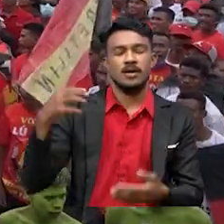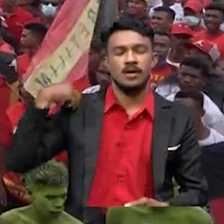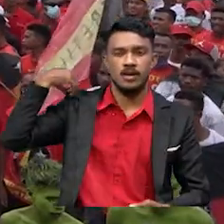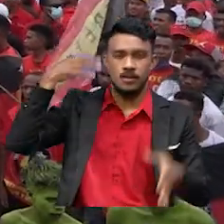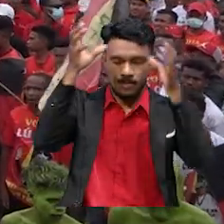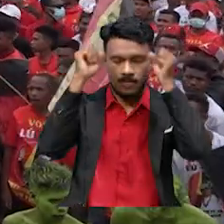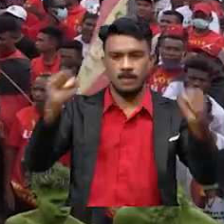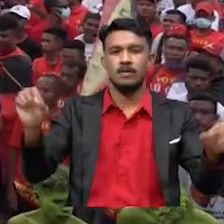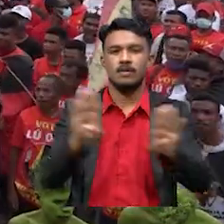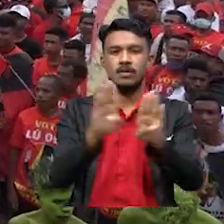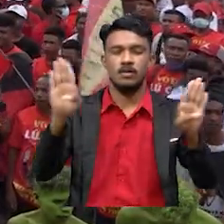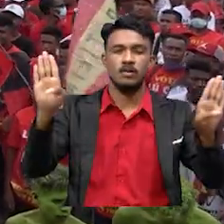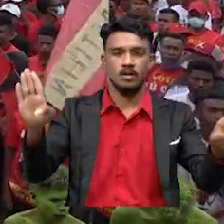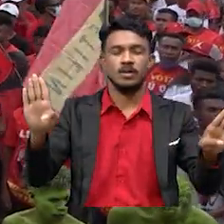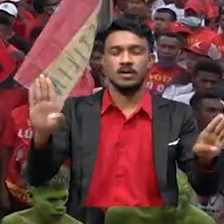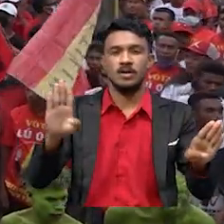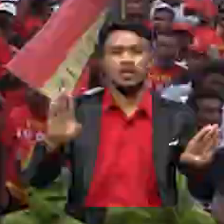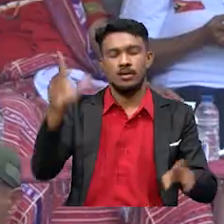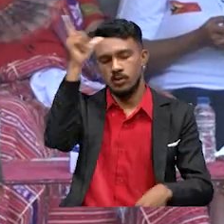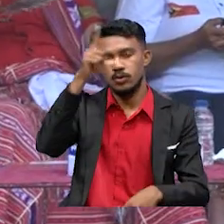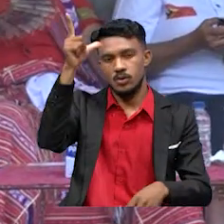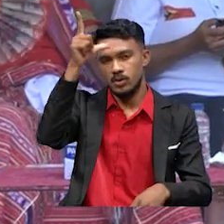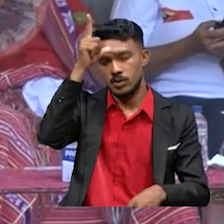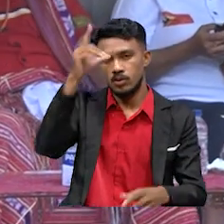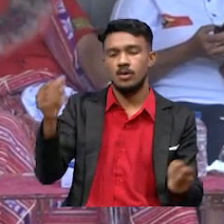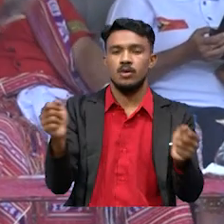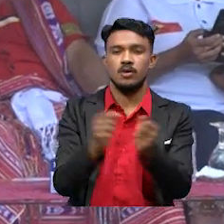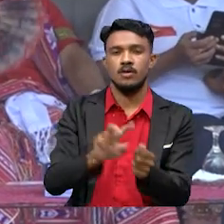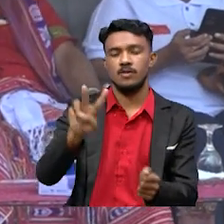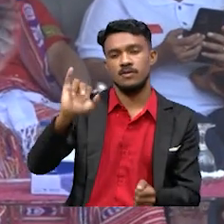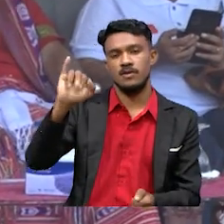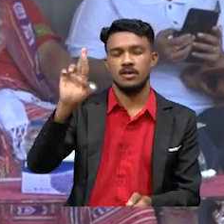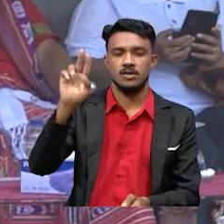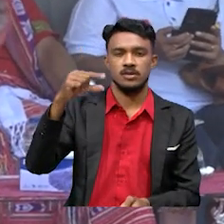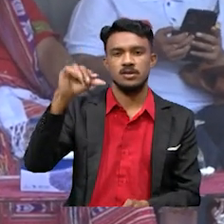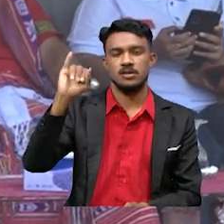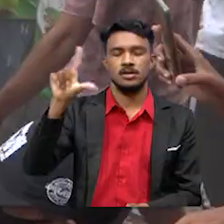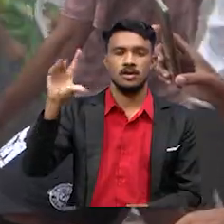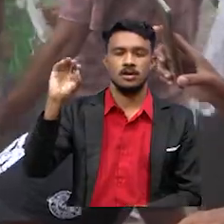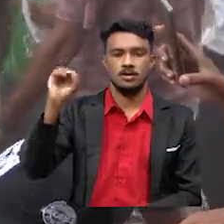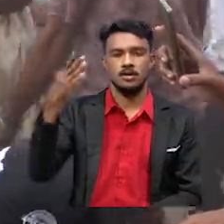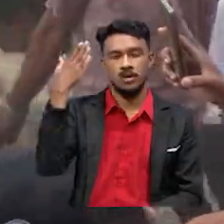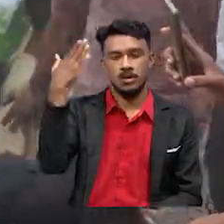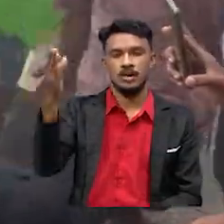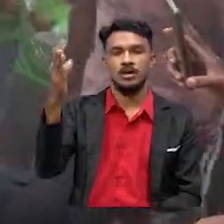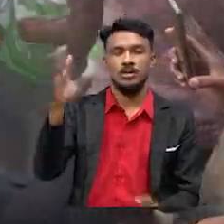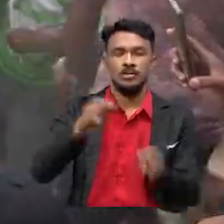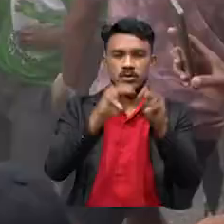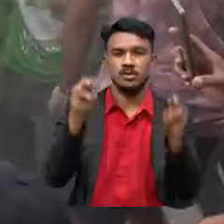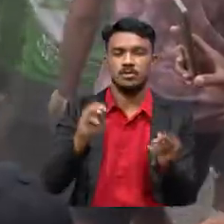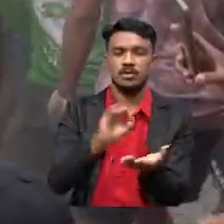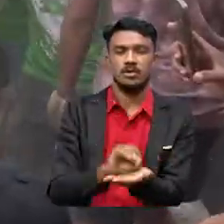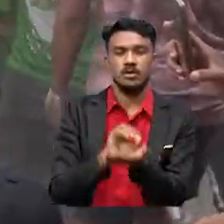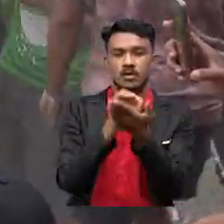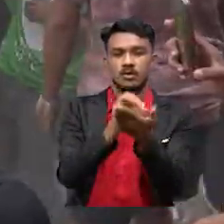di kampanye loron dahulu mak, Francisco Guterres Luolo ho Virgilio da Silva Guterres, e região administrativa especial Ikusi Ambeno,